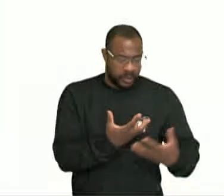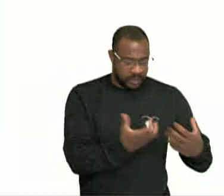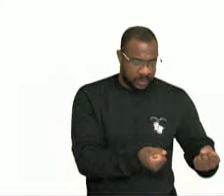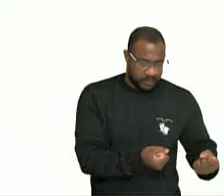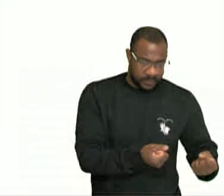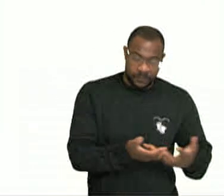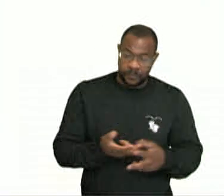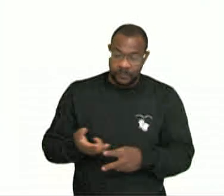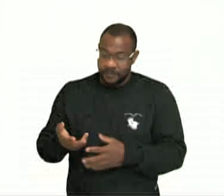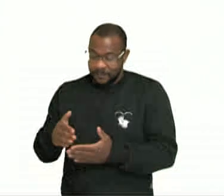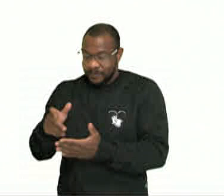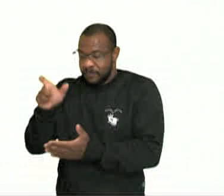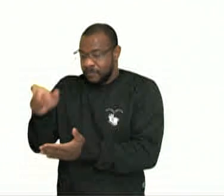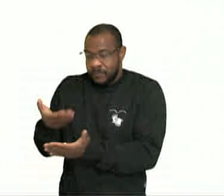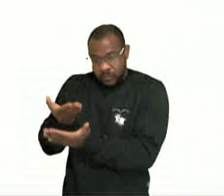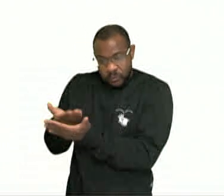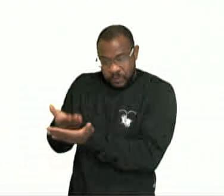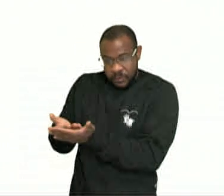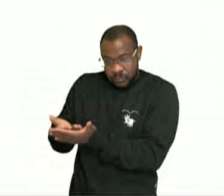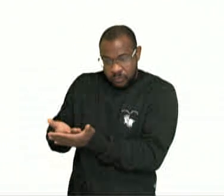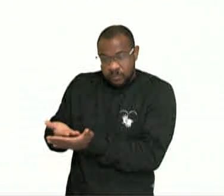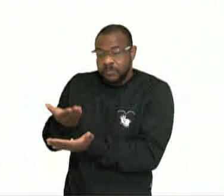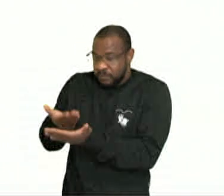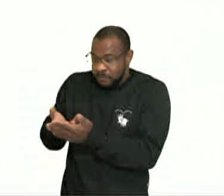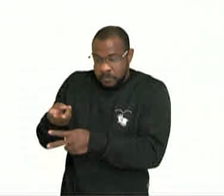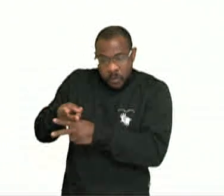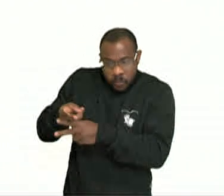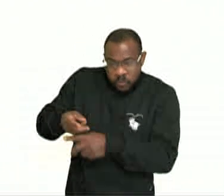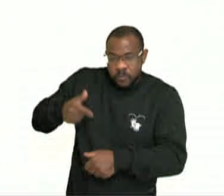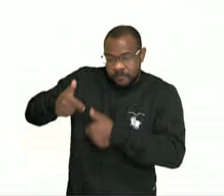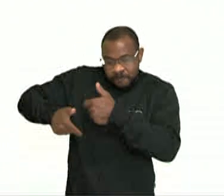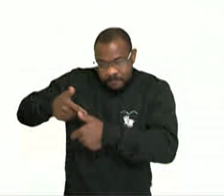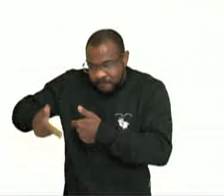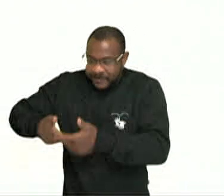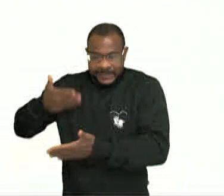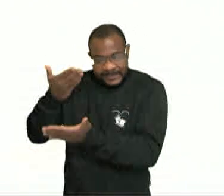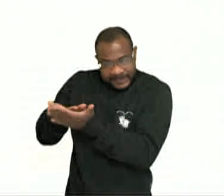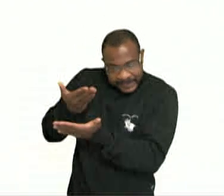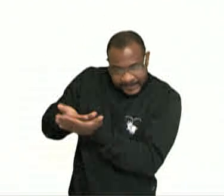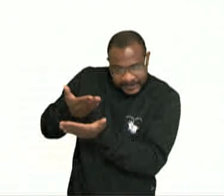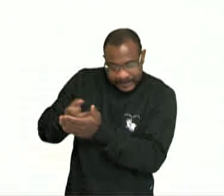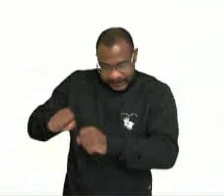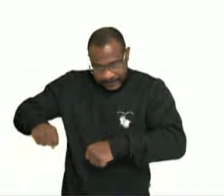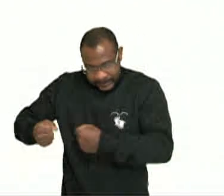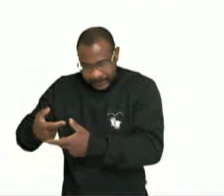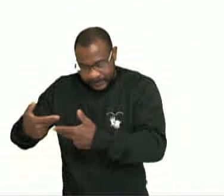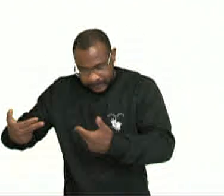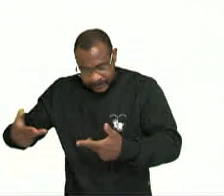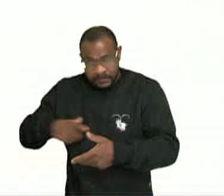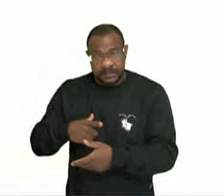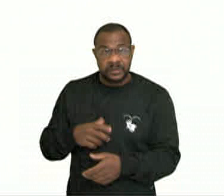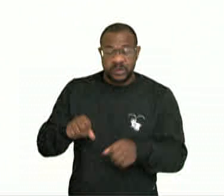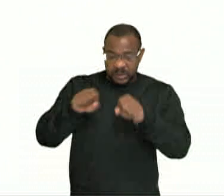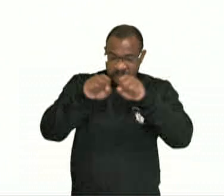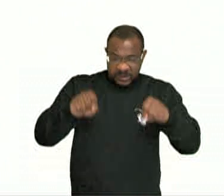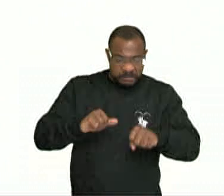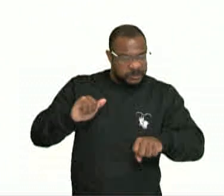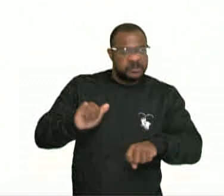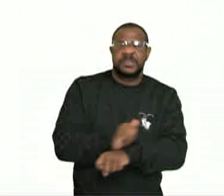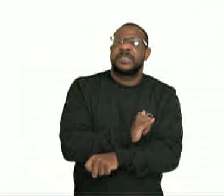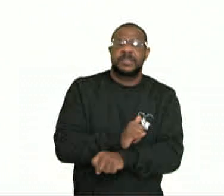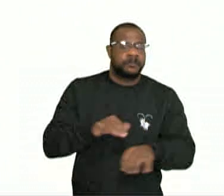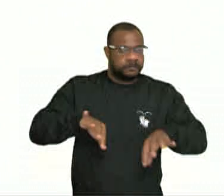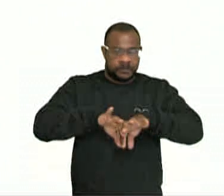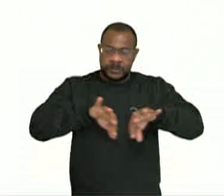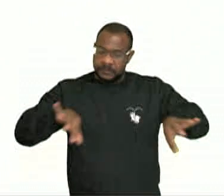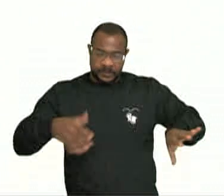estudante busca. Quando o sistema funciona, todos os alunos tendem a se tornar estudantes. Quando o sistema falha, eles se